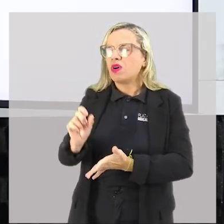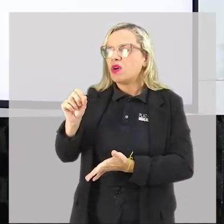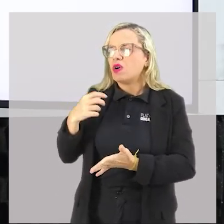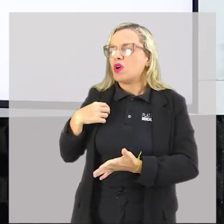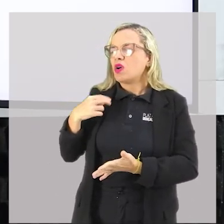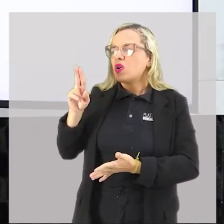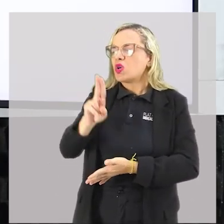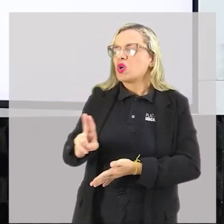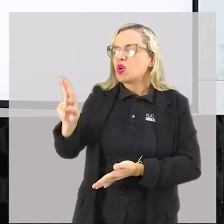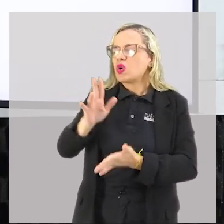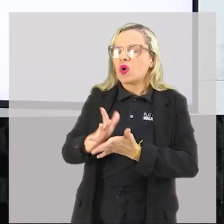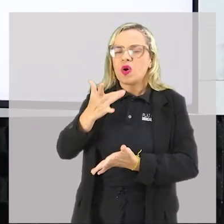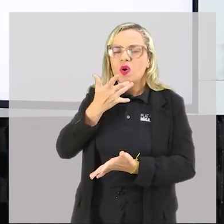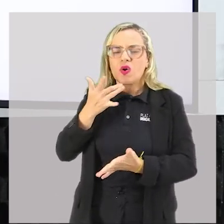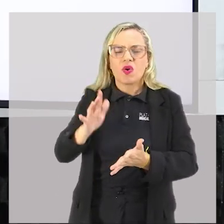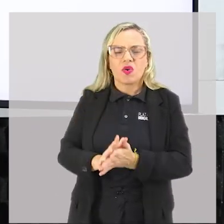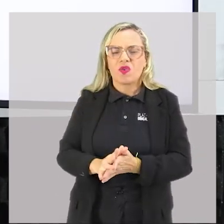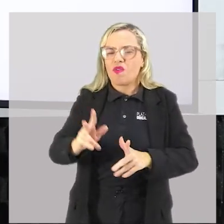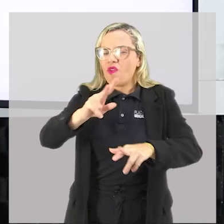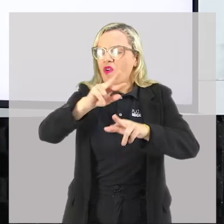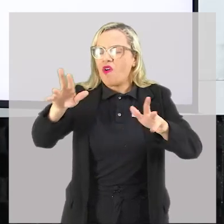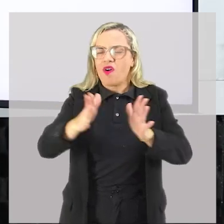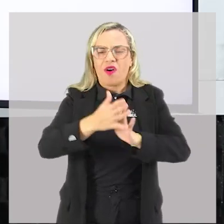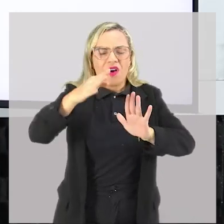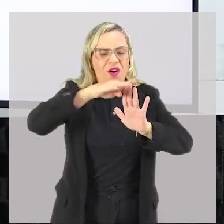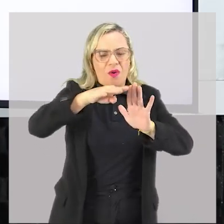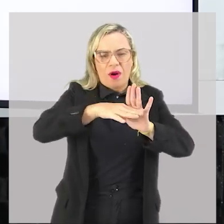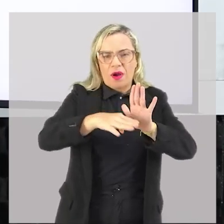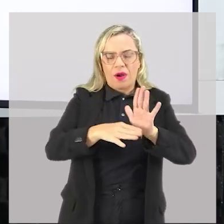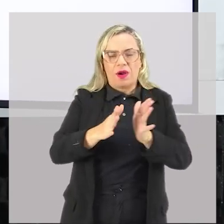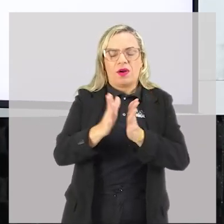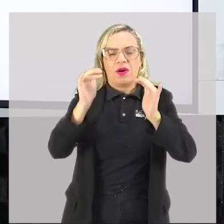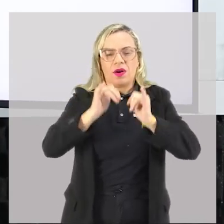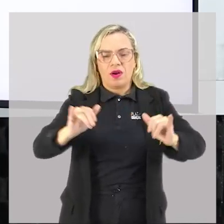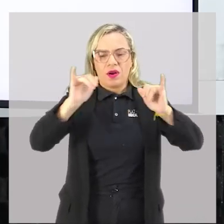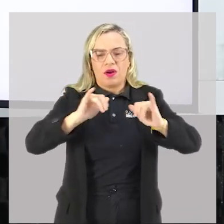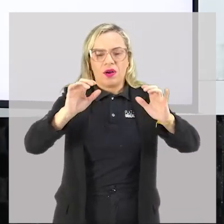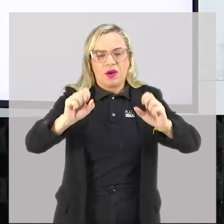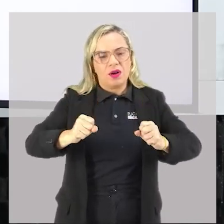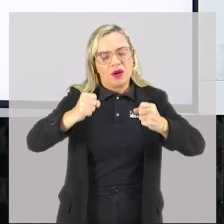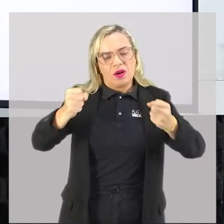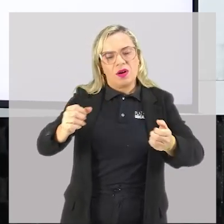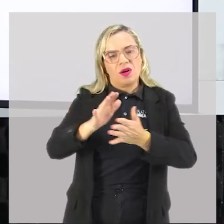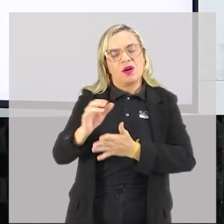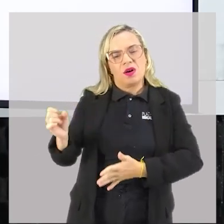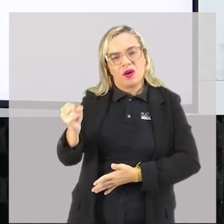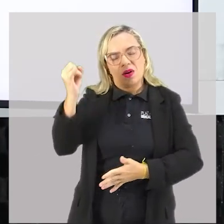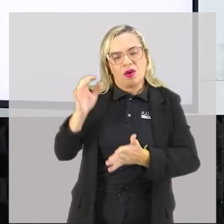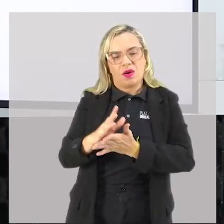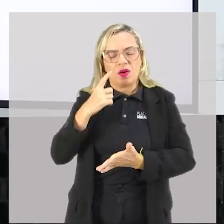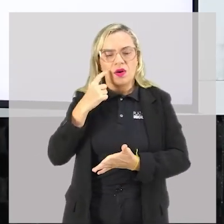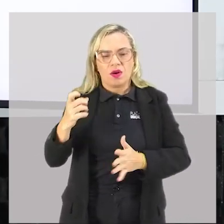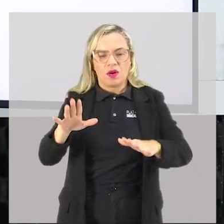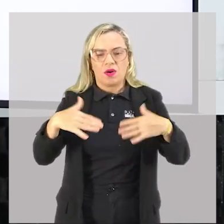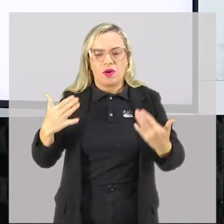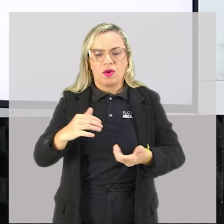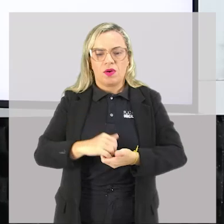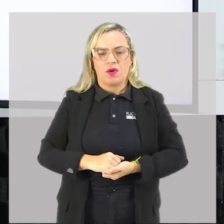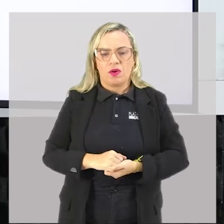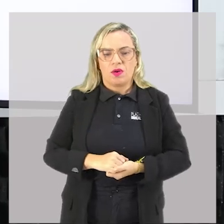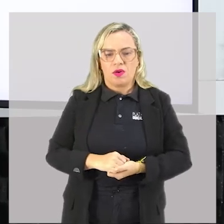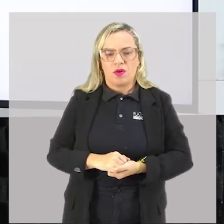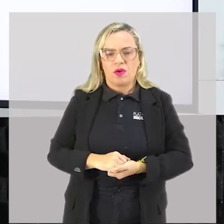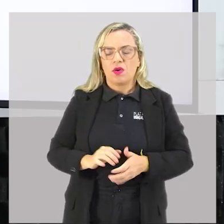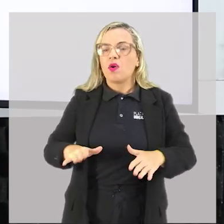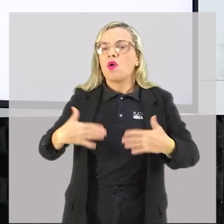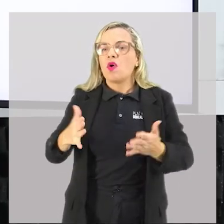roupa favorita? E aí você pode colocar um monte de informação que você possa achar interessante. What is your hometown? Onde